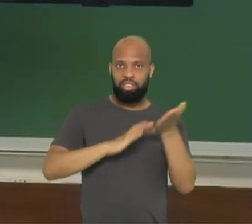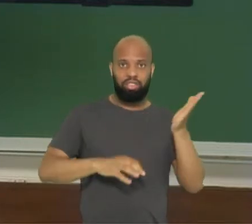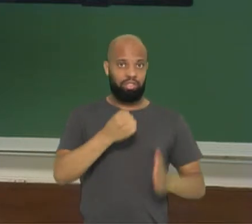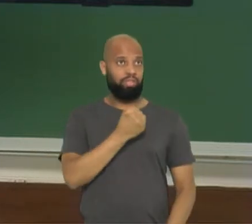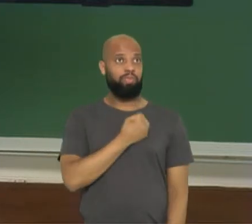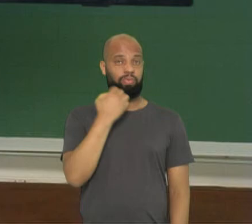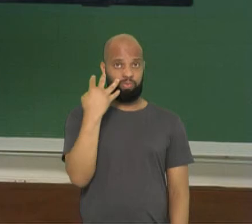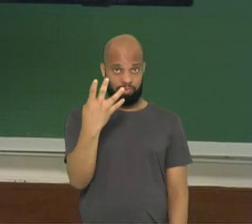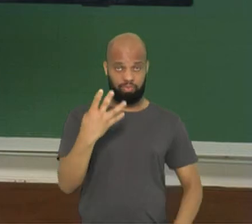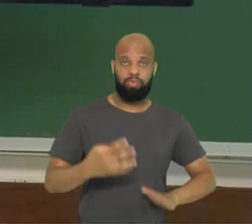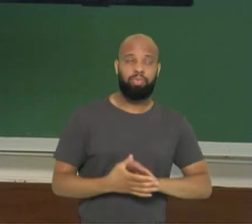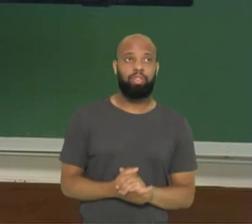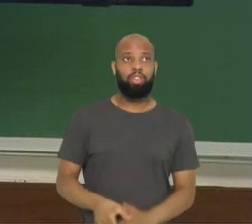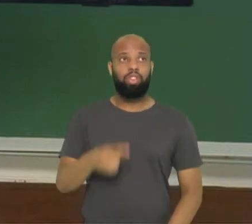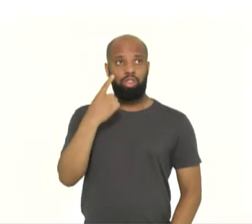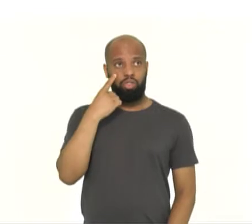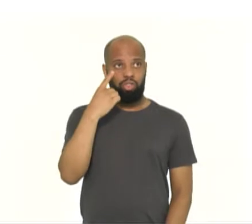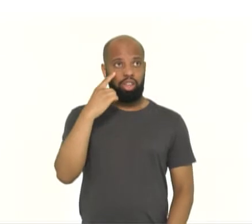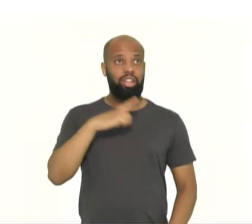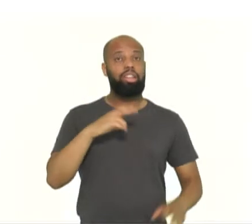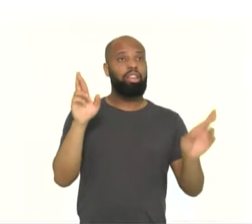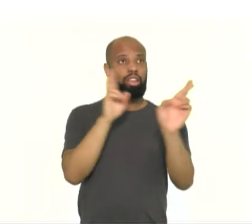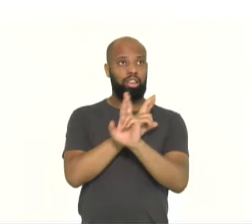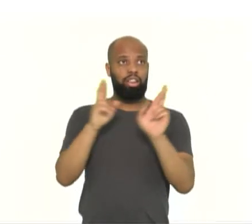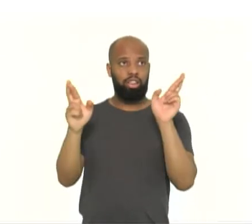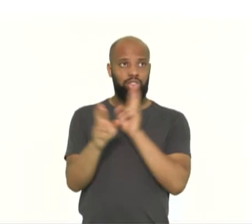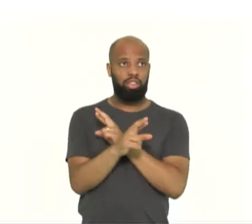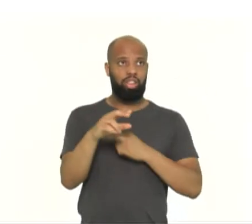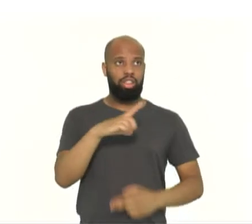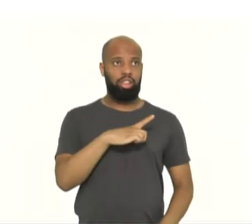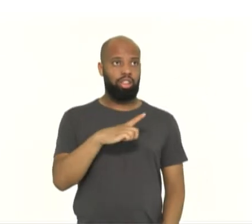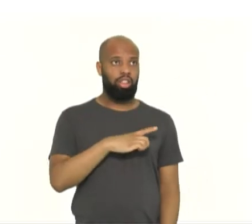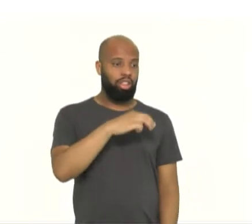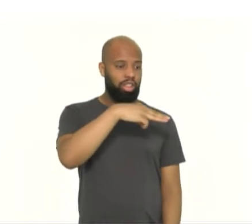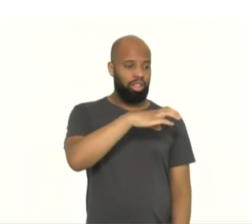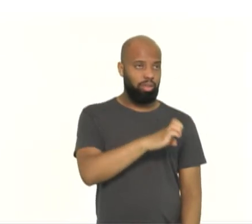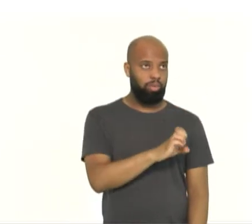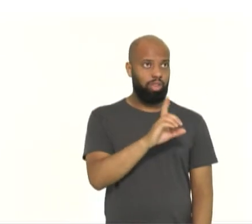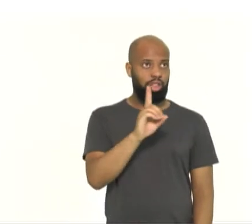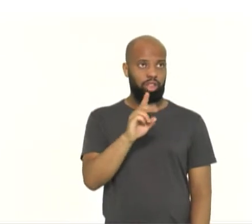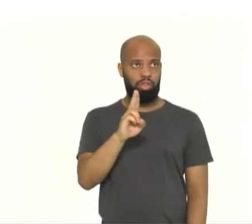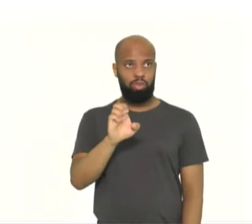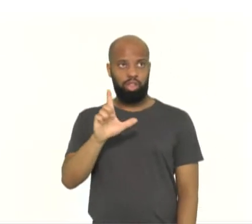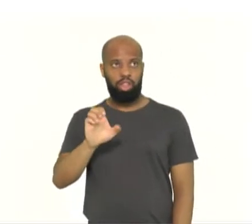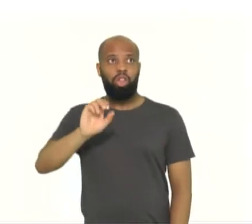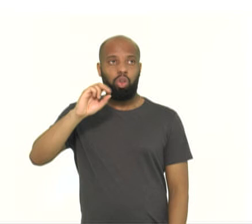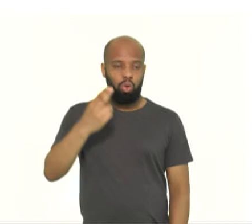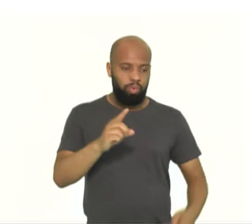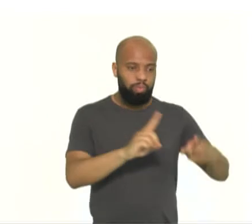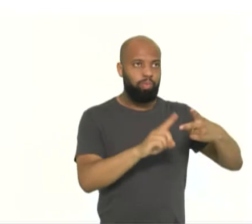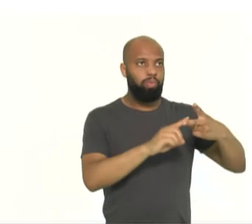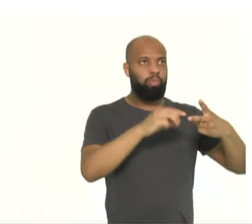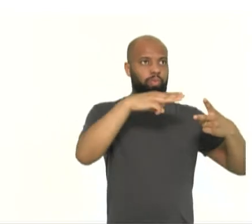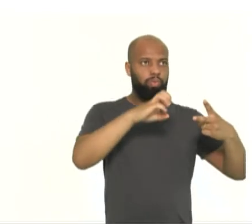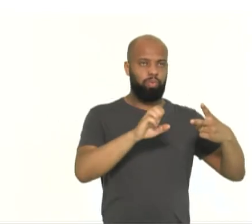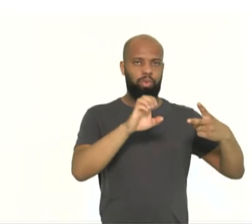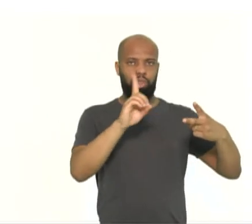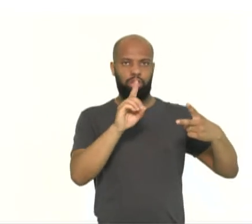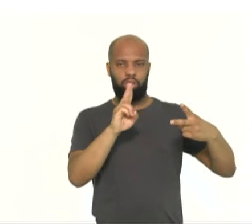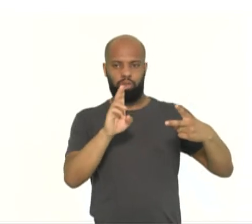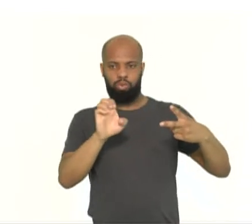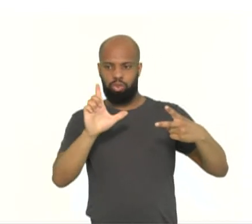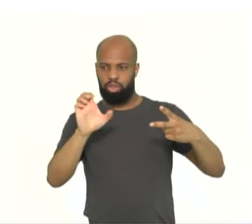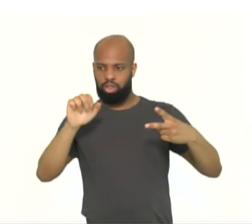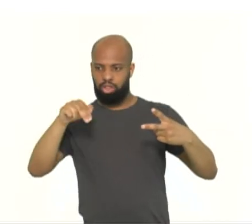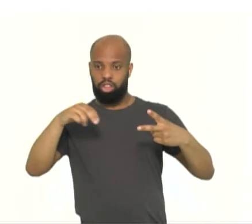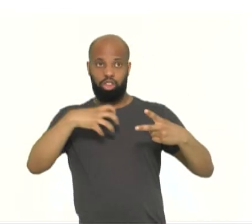4 agora? Então, relaciona me duele ou me duelen. Então, você vai usar o verbo doler ou no